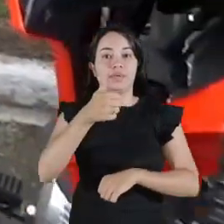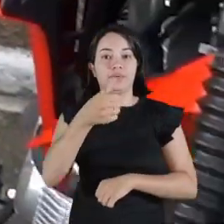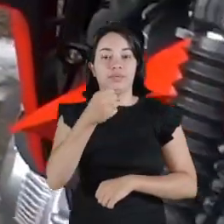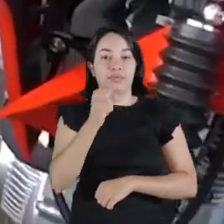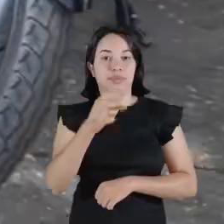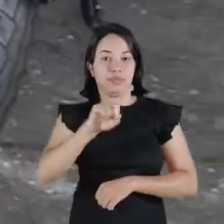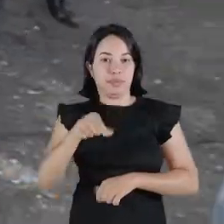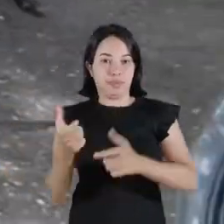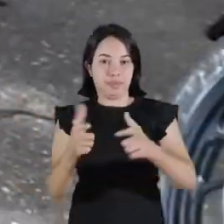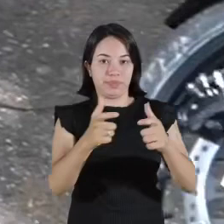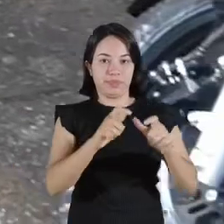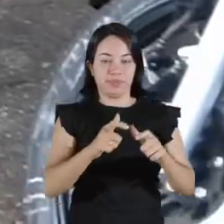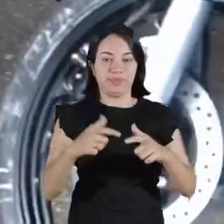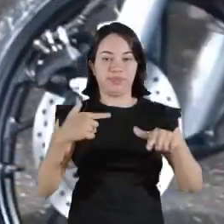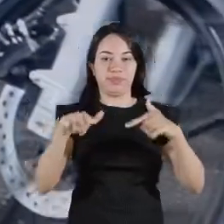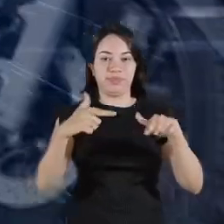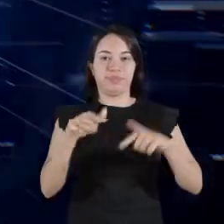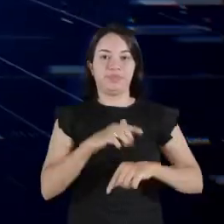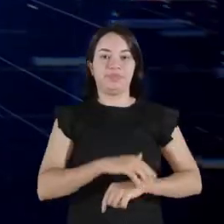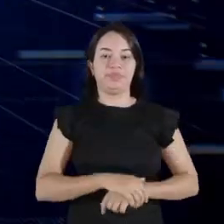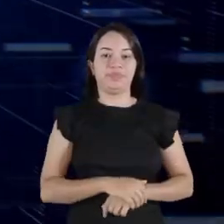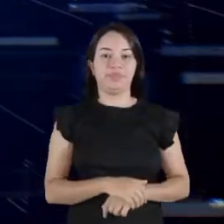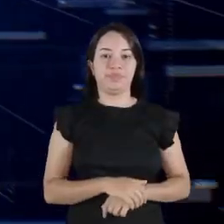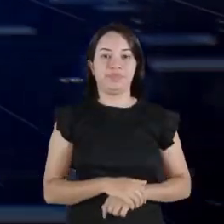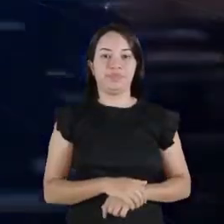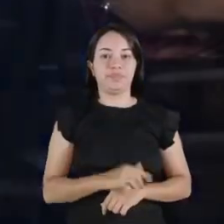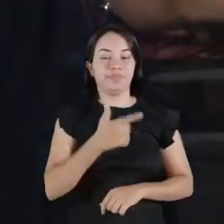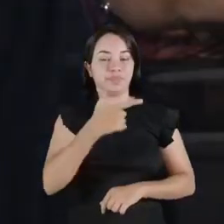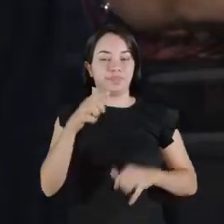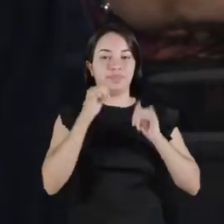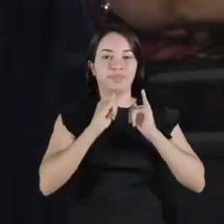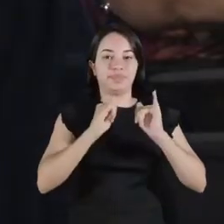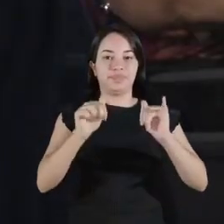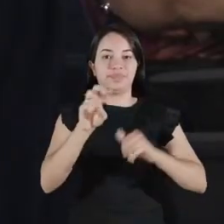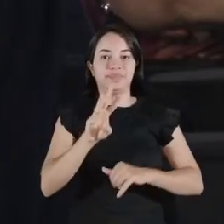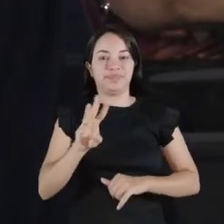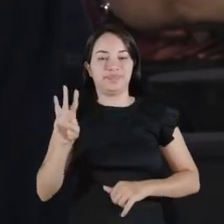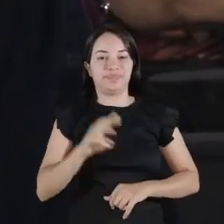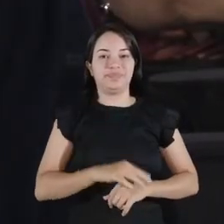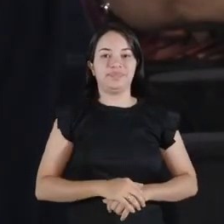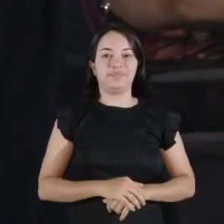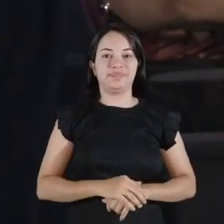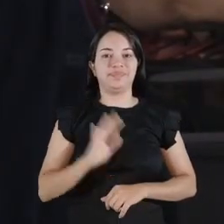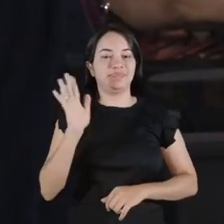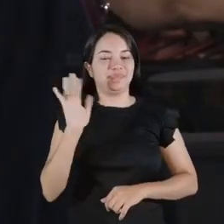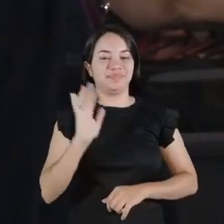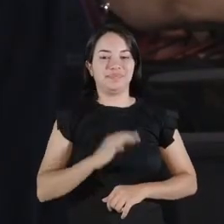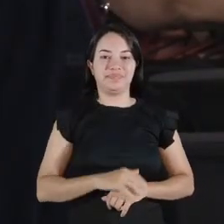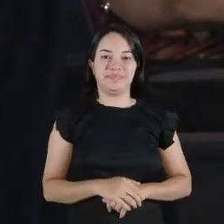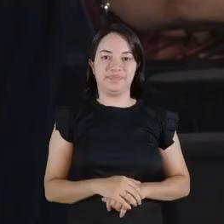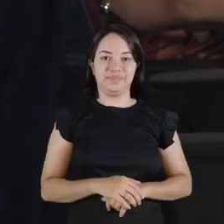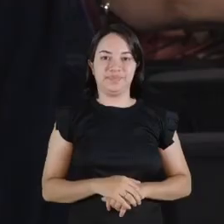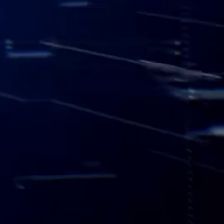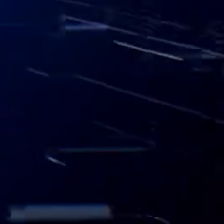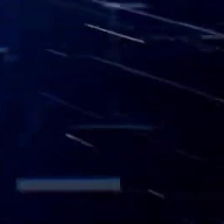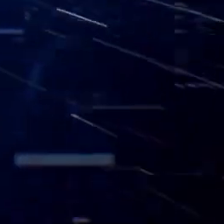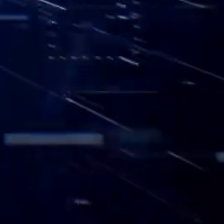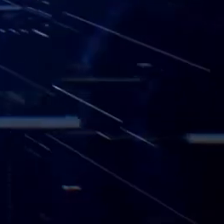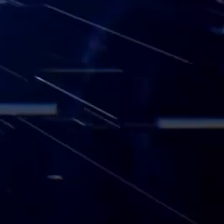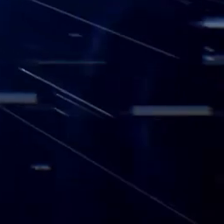de 18 mil postos de trabalho. Outras notícias no Agência Pará. Até logo!